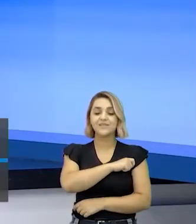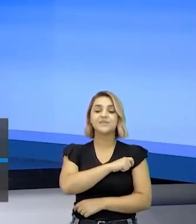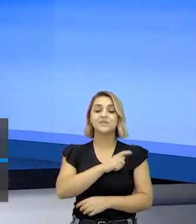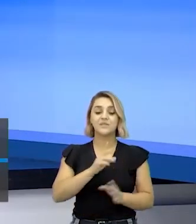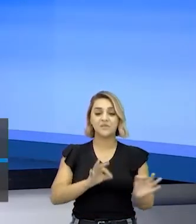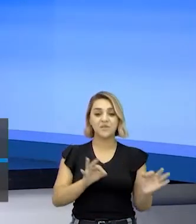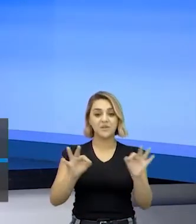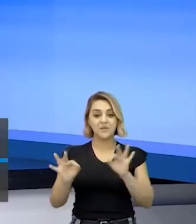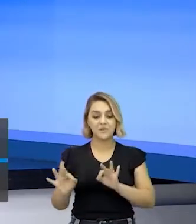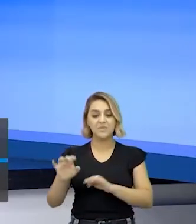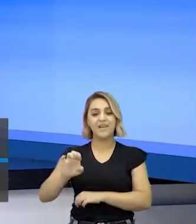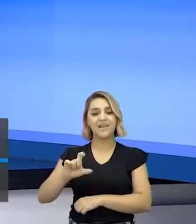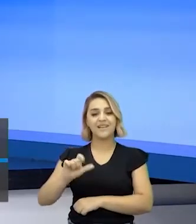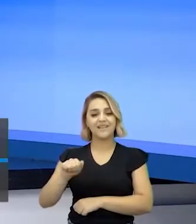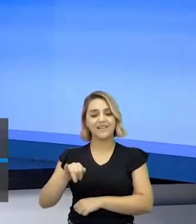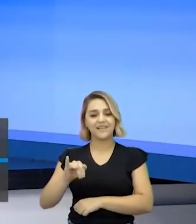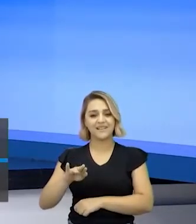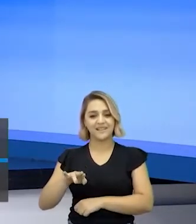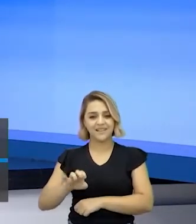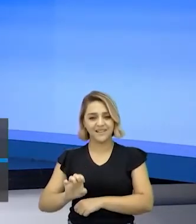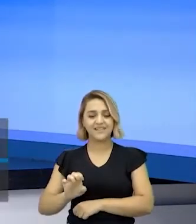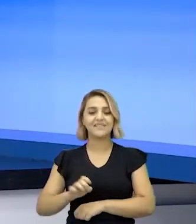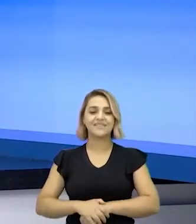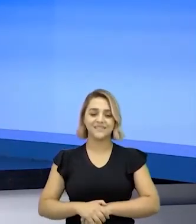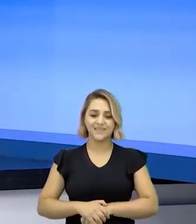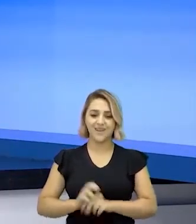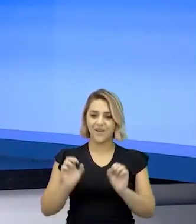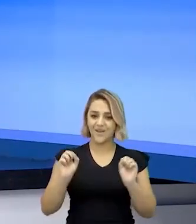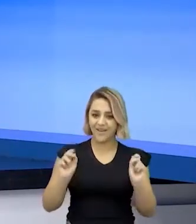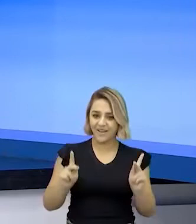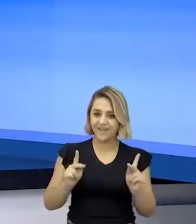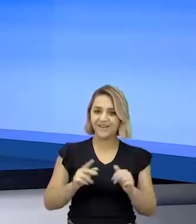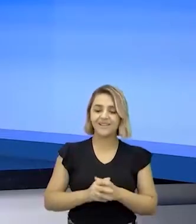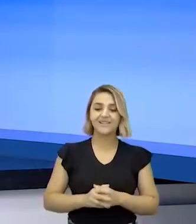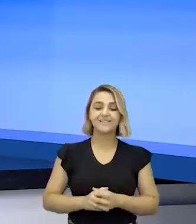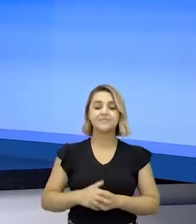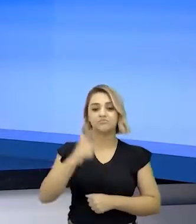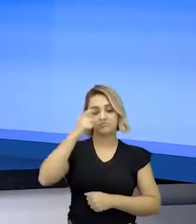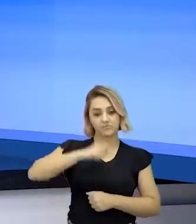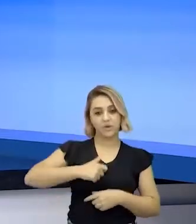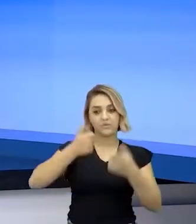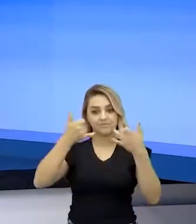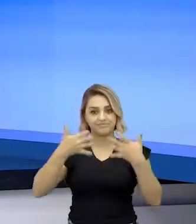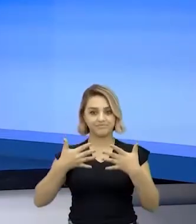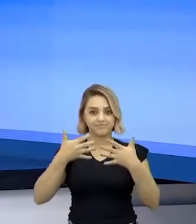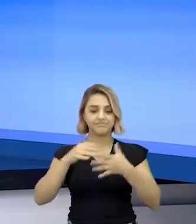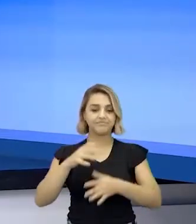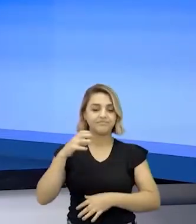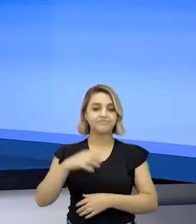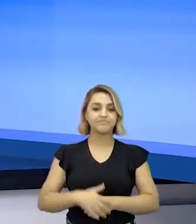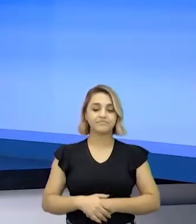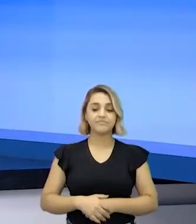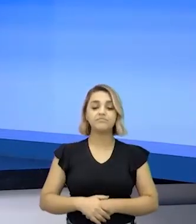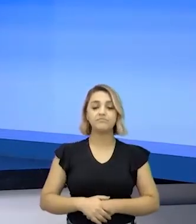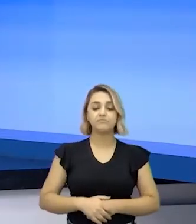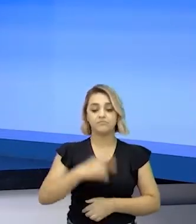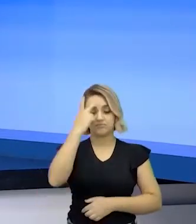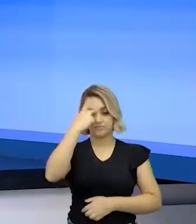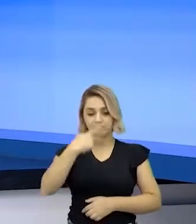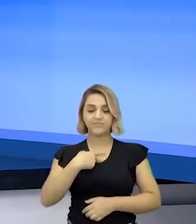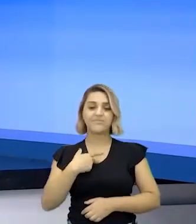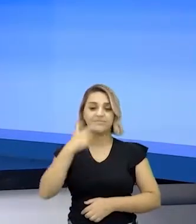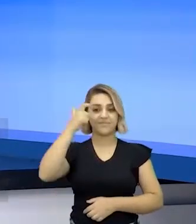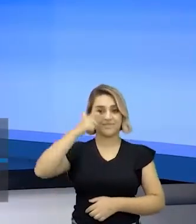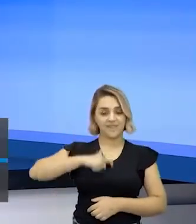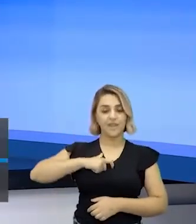vez na oficina de produção textual e oralidade, ok? Vou fazer a minha descrição também. Sou branca,